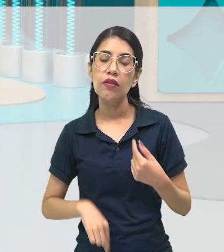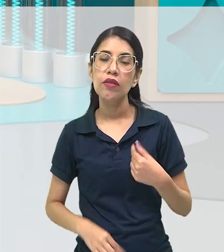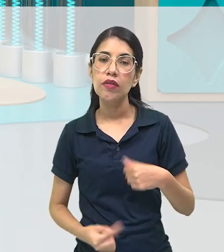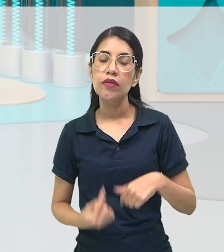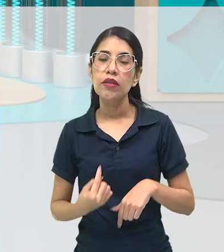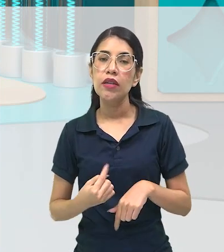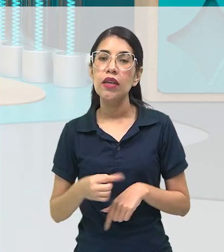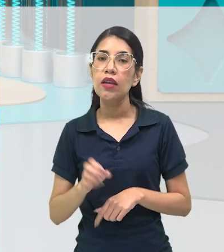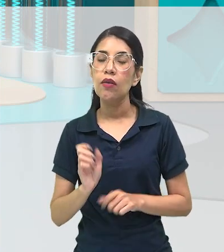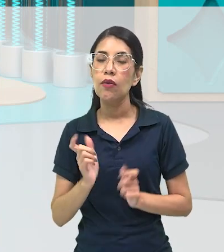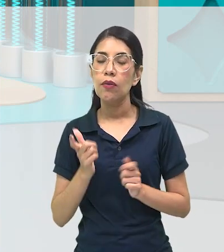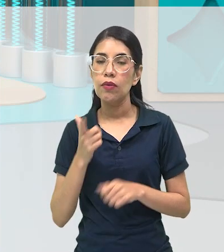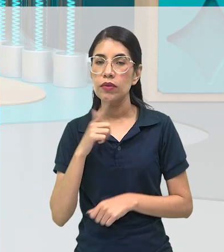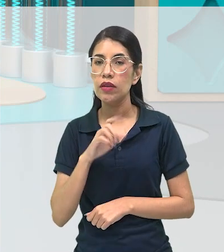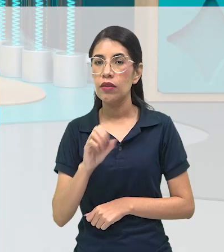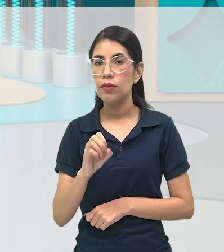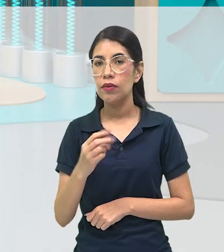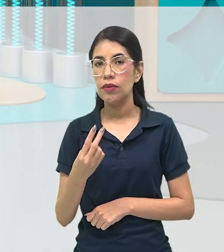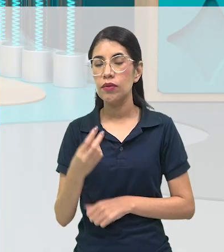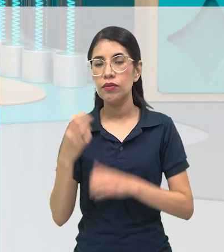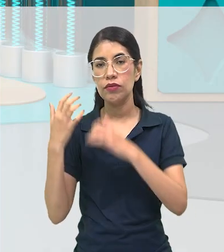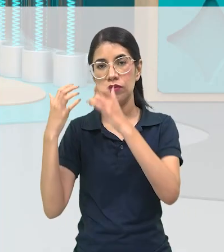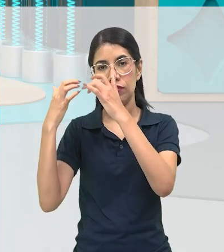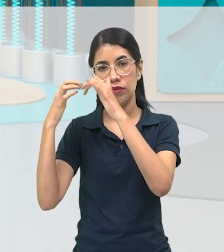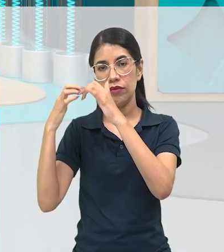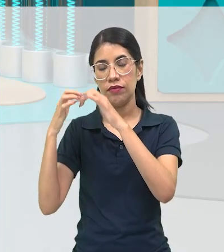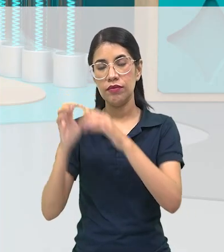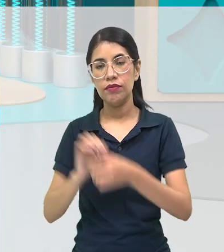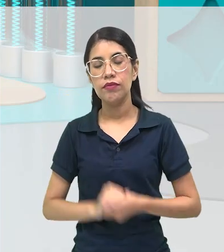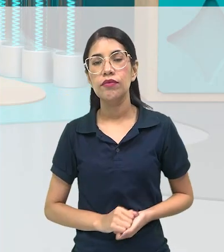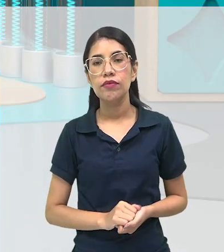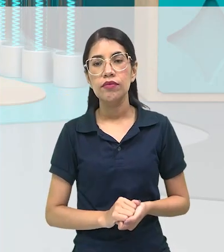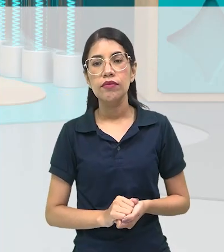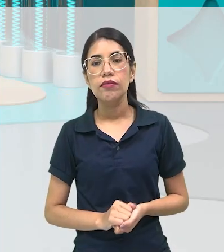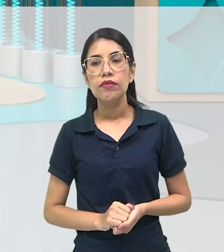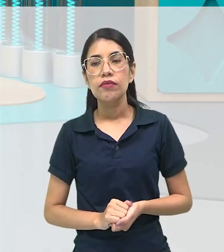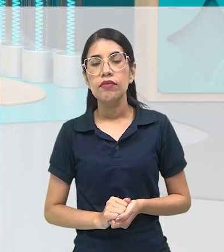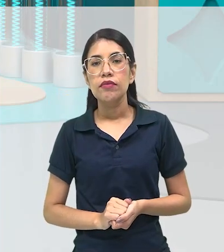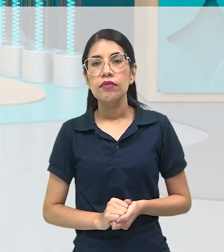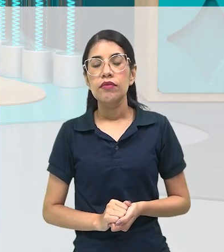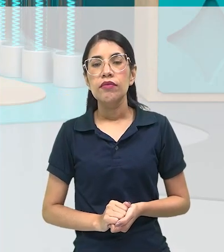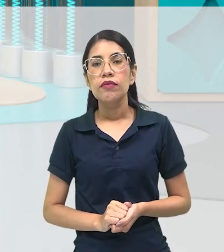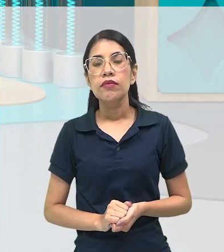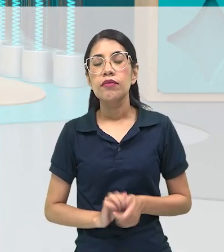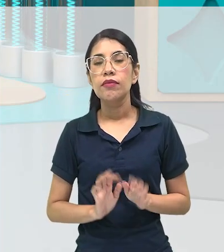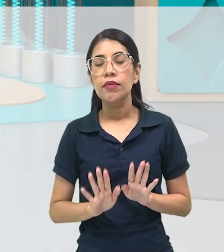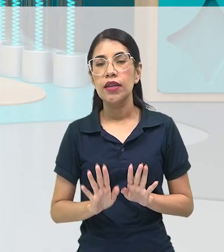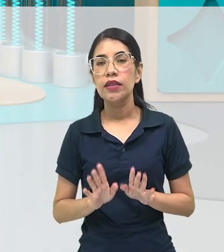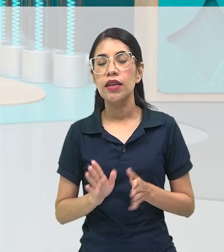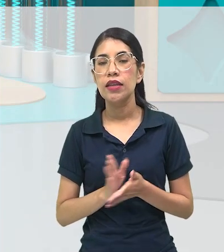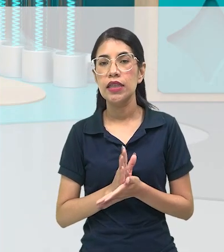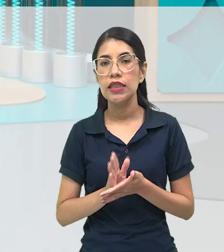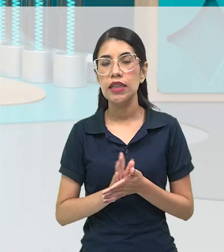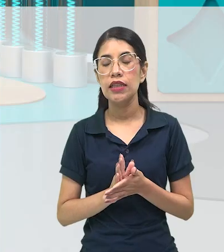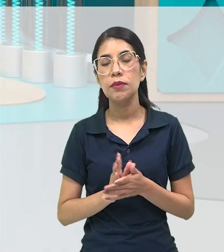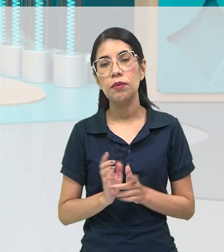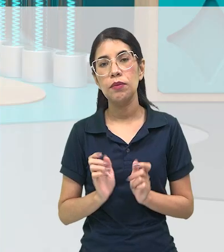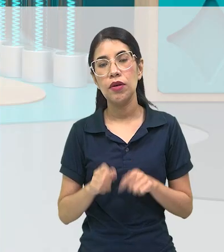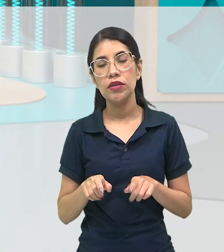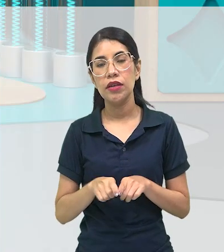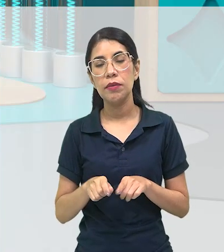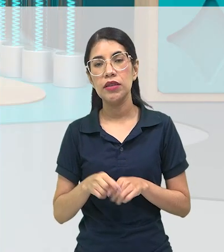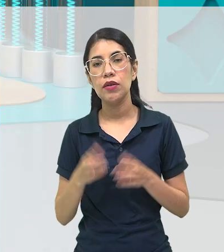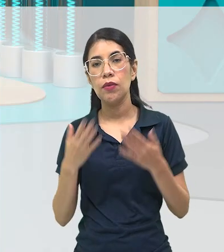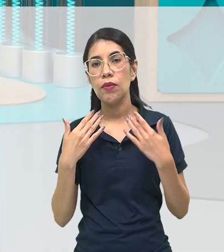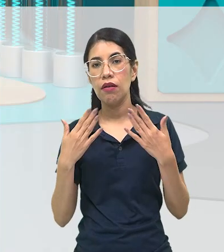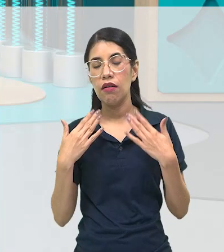e oxigenando mais ainda o cérebro, né? Mas, às vezes, pode ser, por exemplo, por questões de calor,